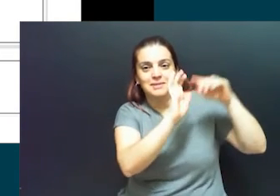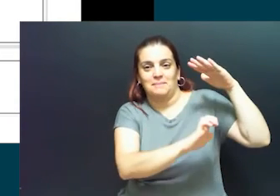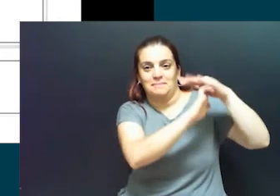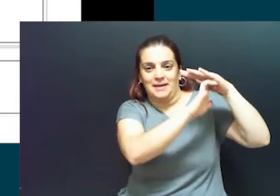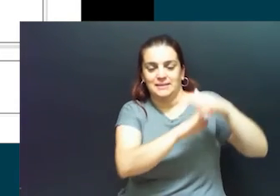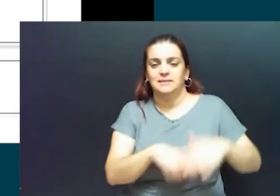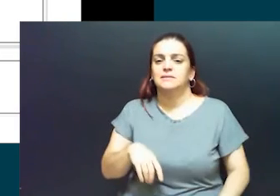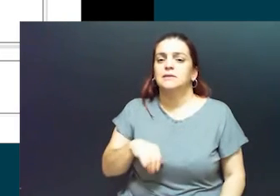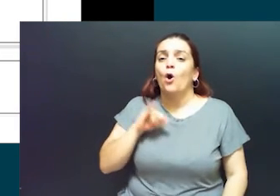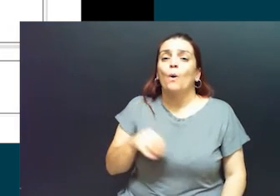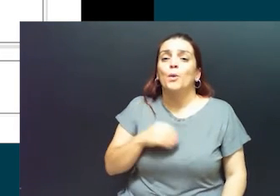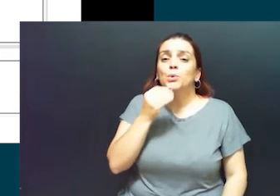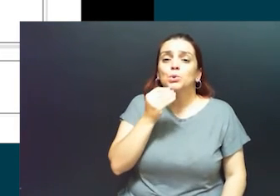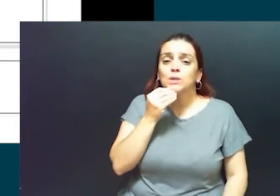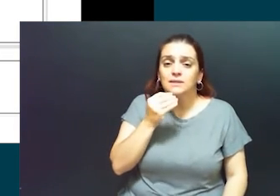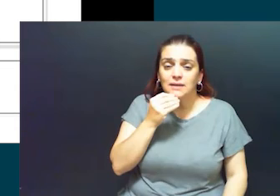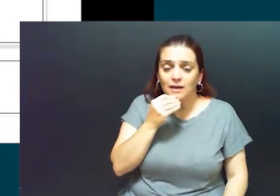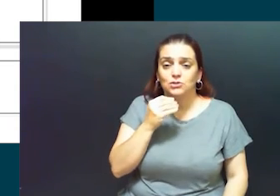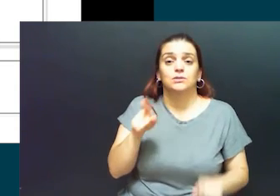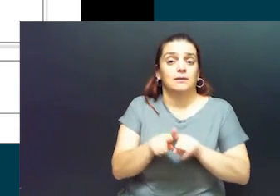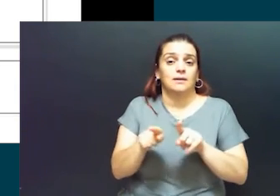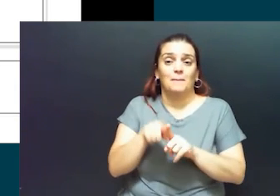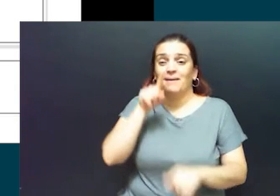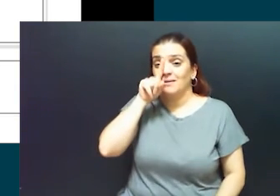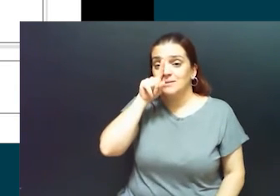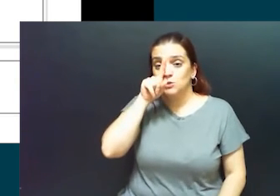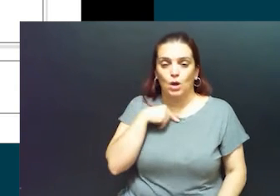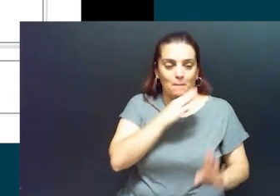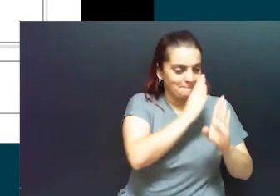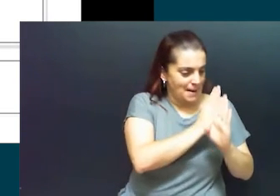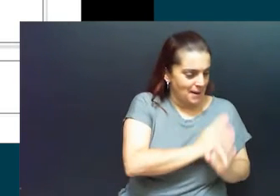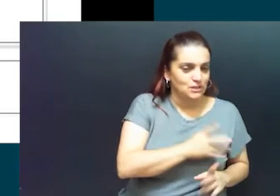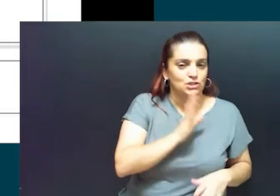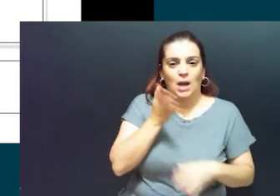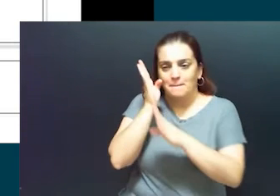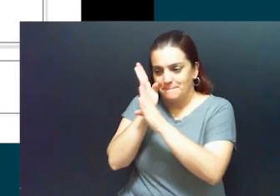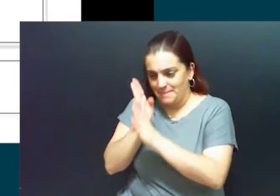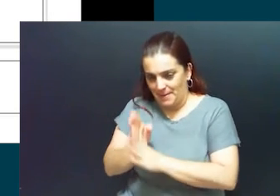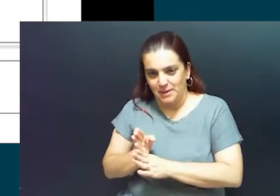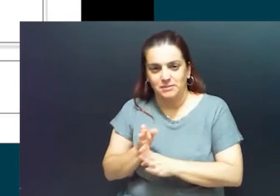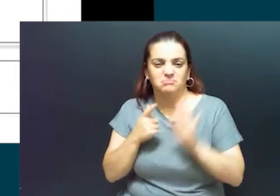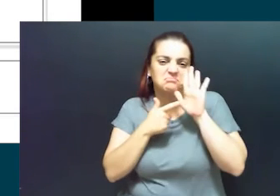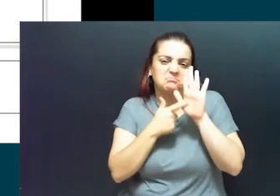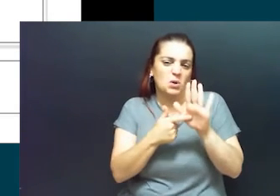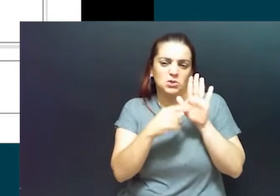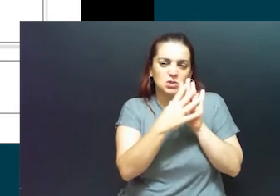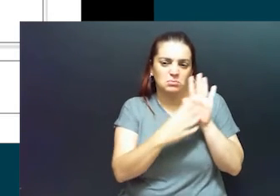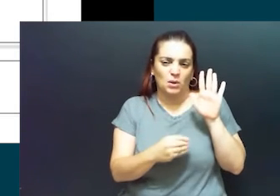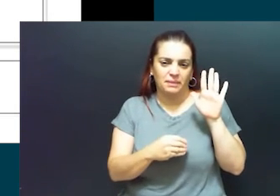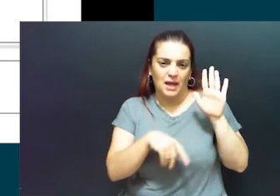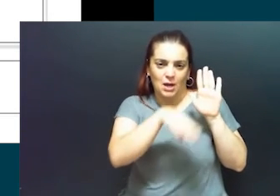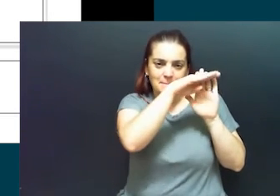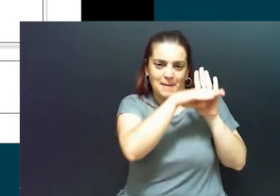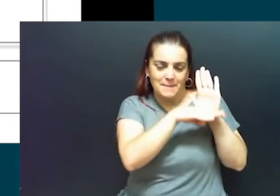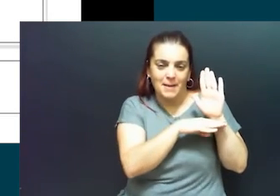consegui identificar e os riscos que eu também consegui identificar. E aí eu deixo um modelo aqui para vocês terem uma ideia aqui do que é essa